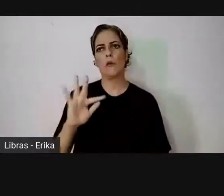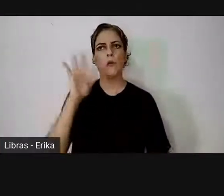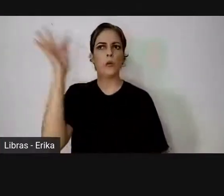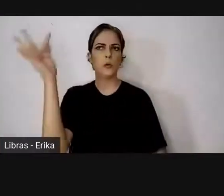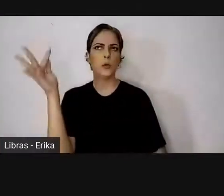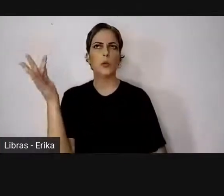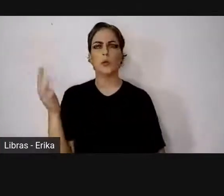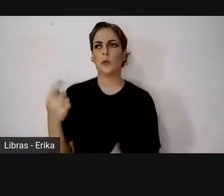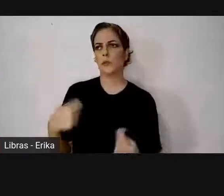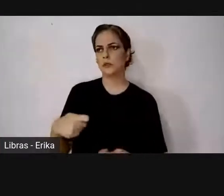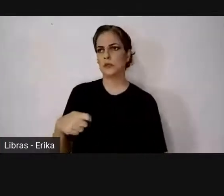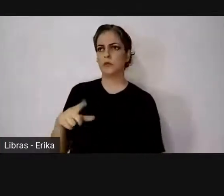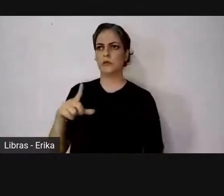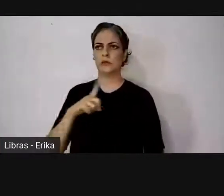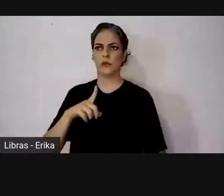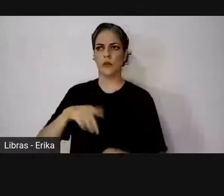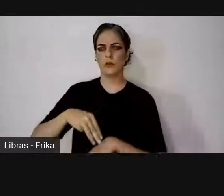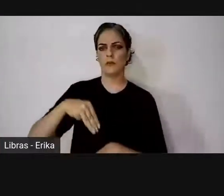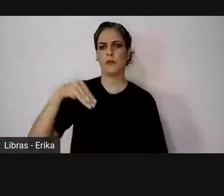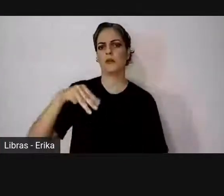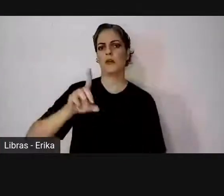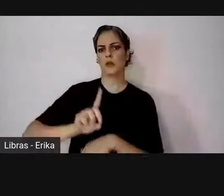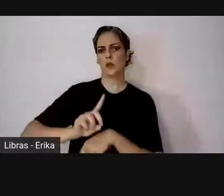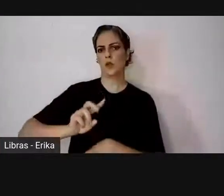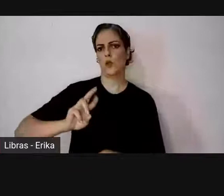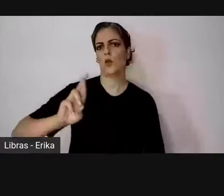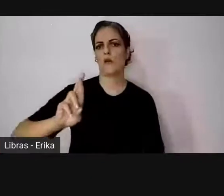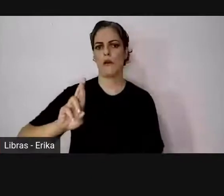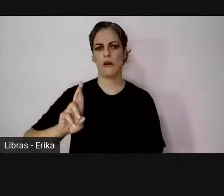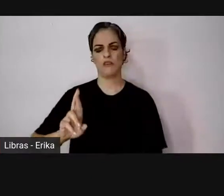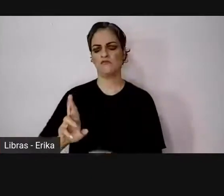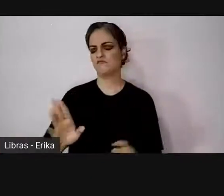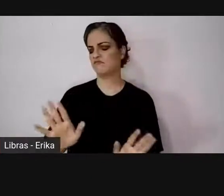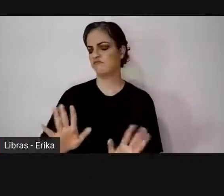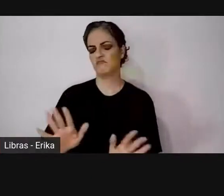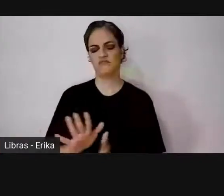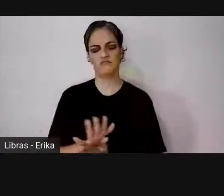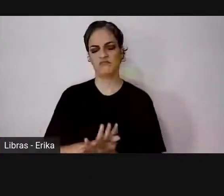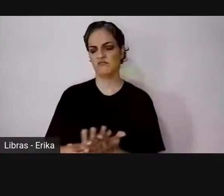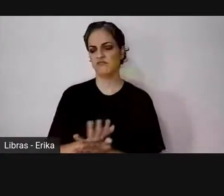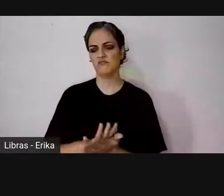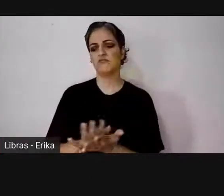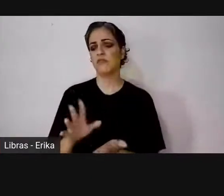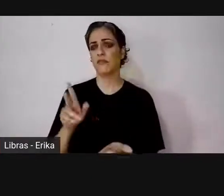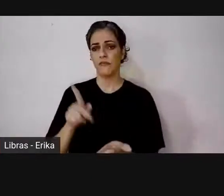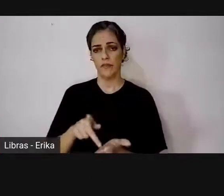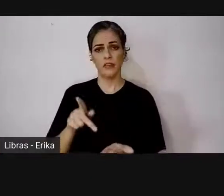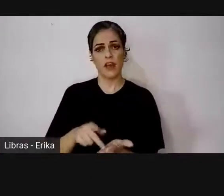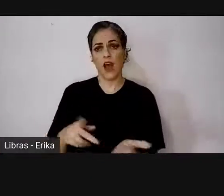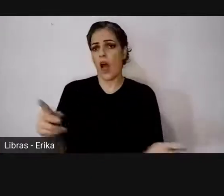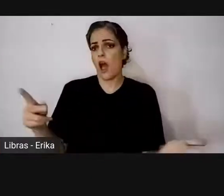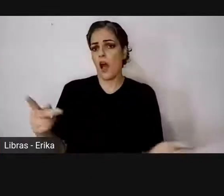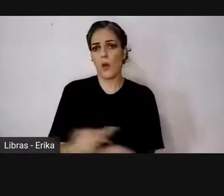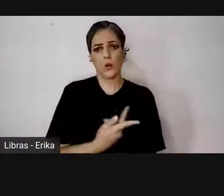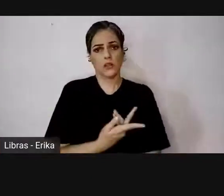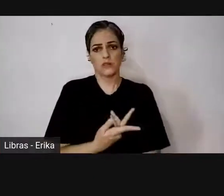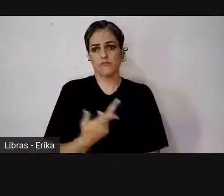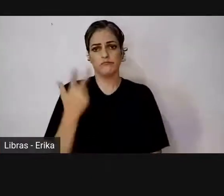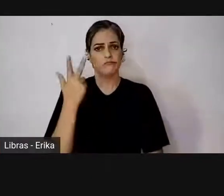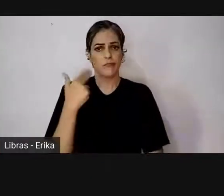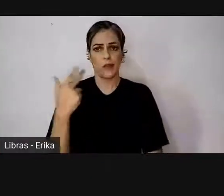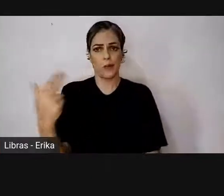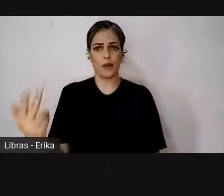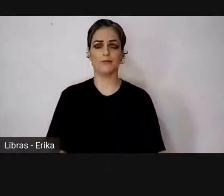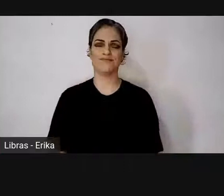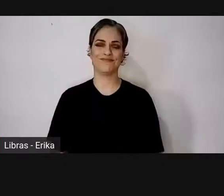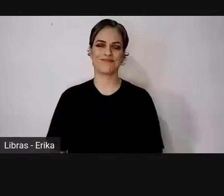um mestrado, depois eu tenho que ter um doutorado, depois... Não, ele foi um processo que aconteceu. Eu gosto